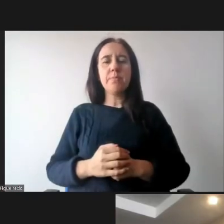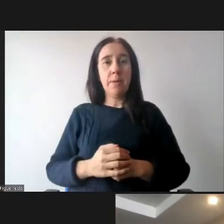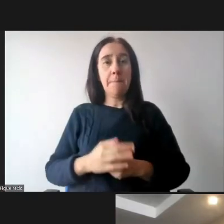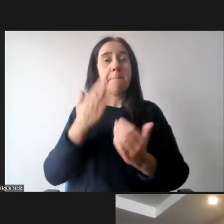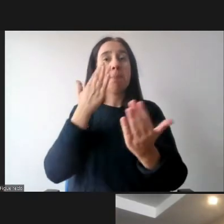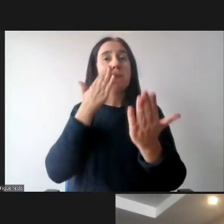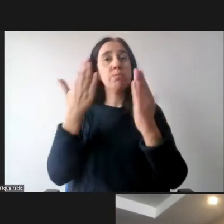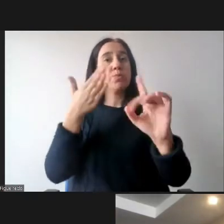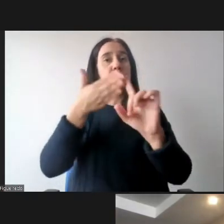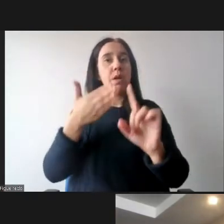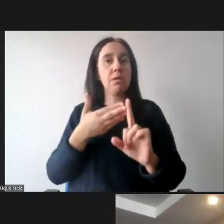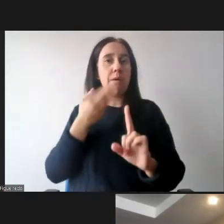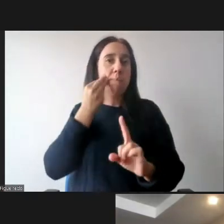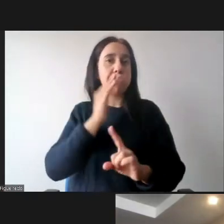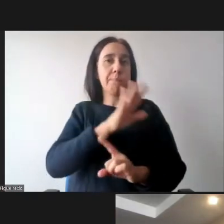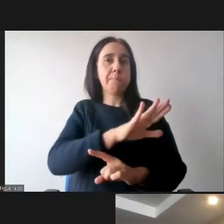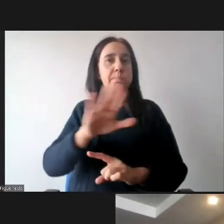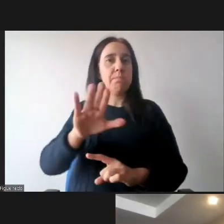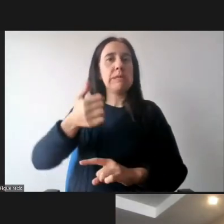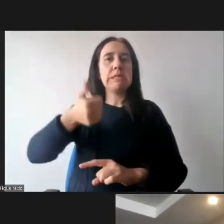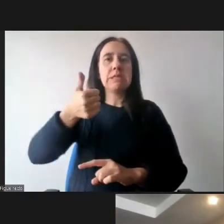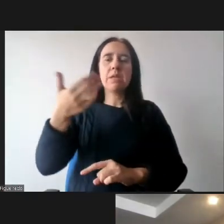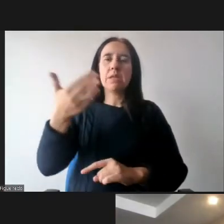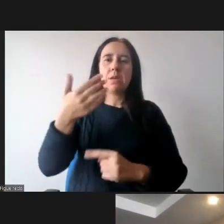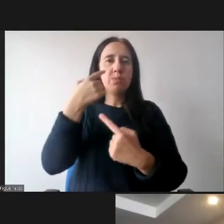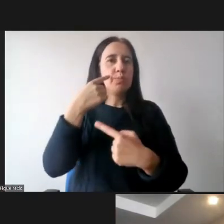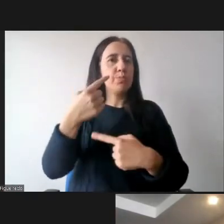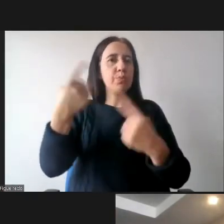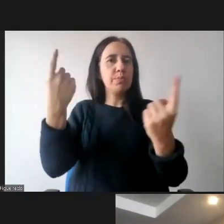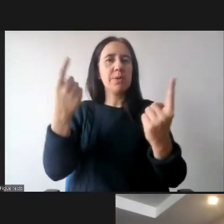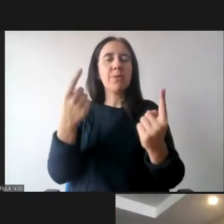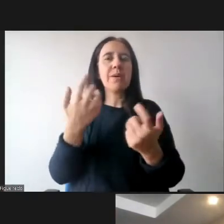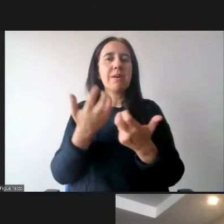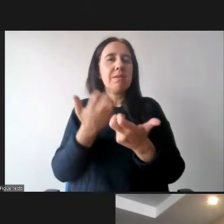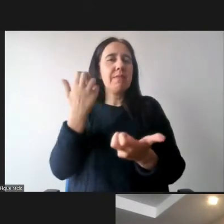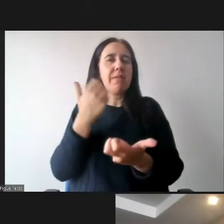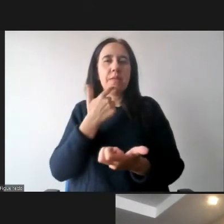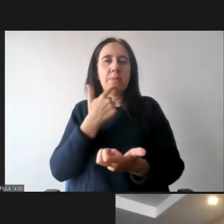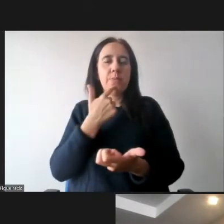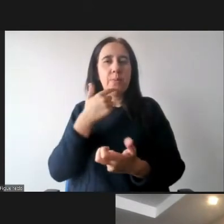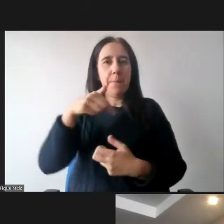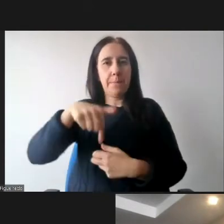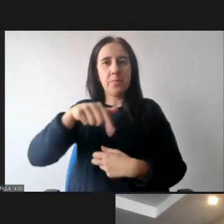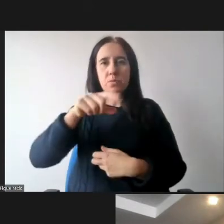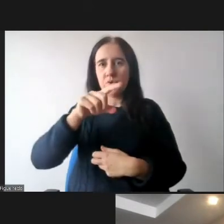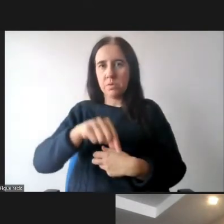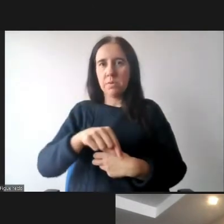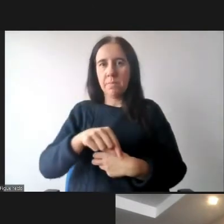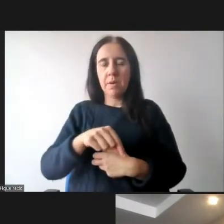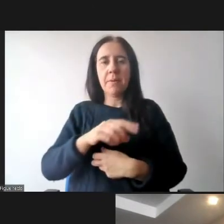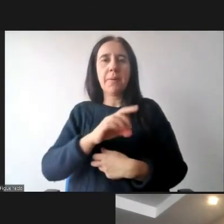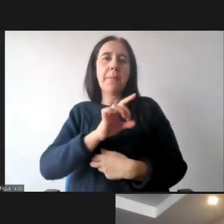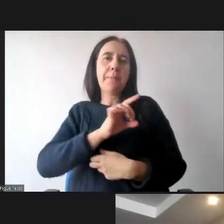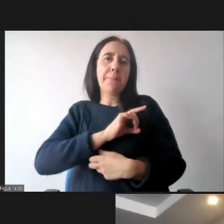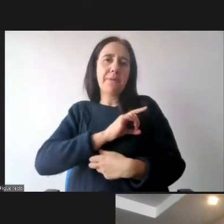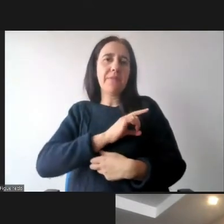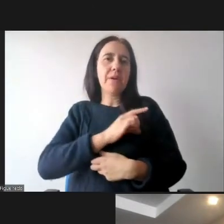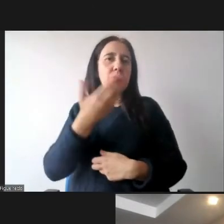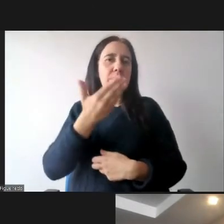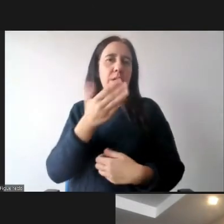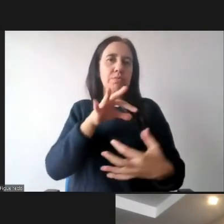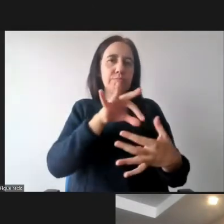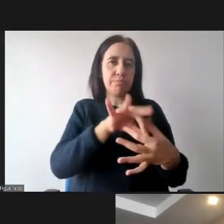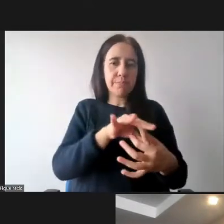um princípio muito relevante do direito público, mas hoje também com relevância no direito privado. Enquanto